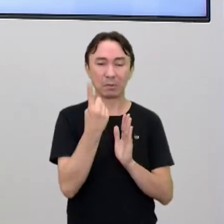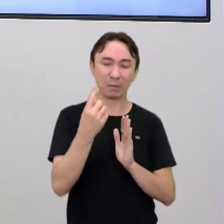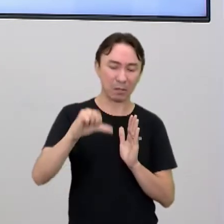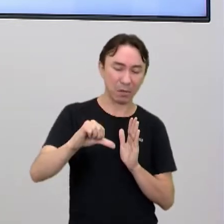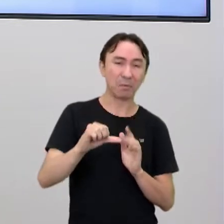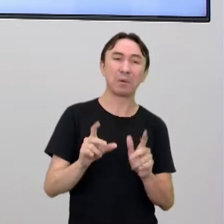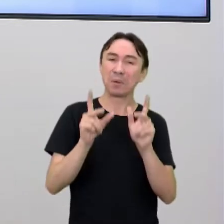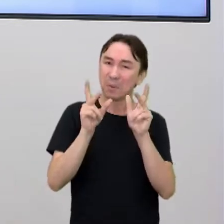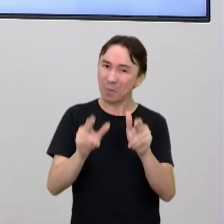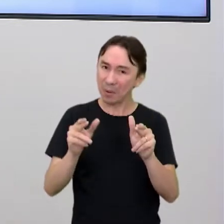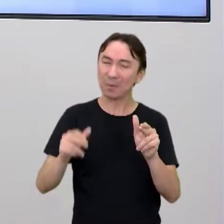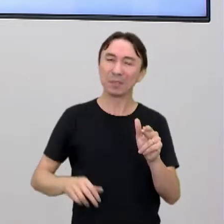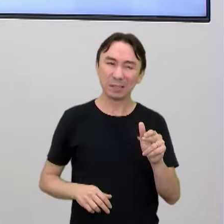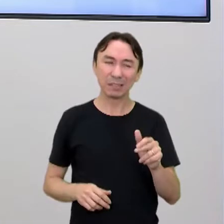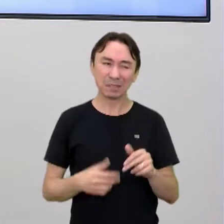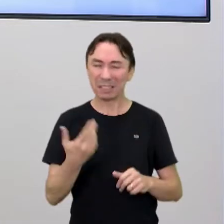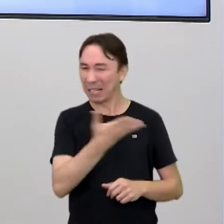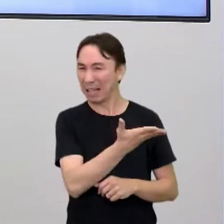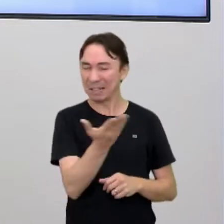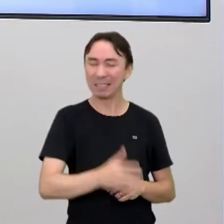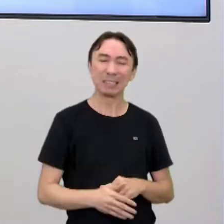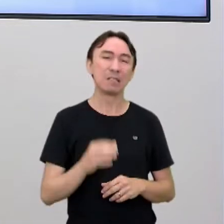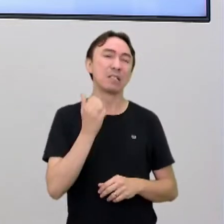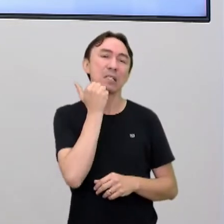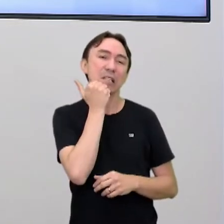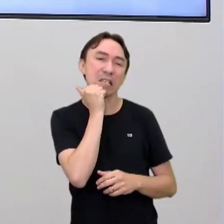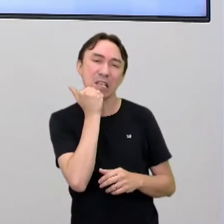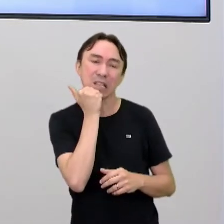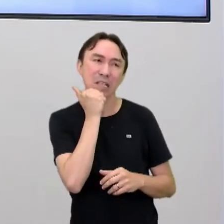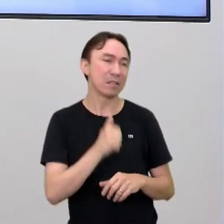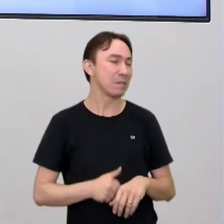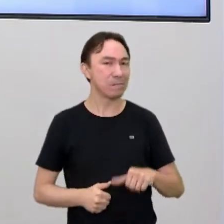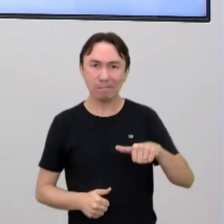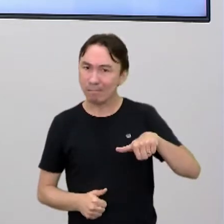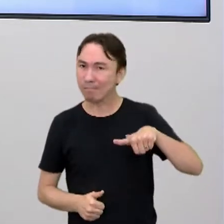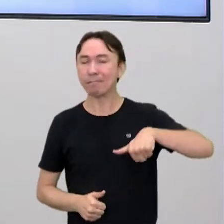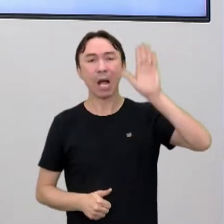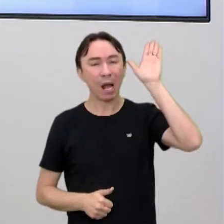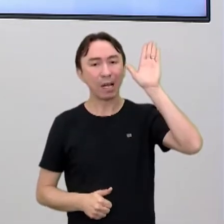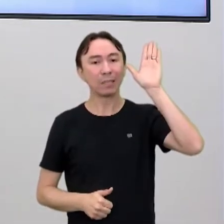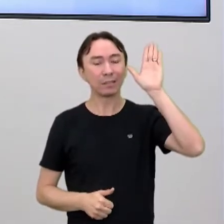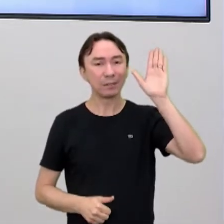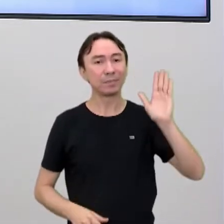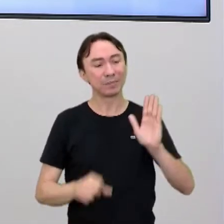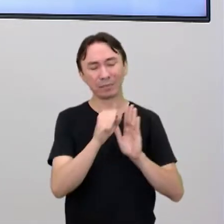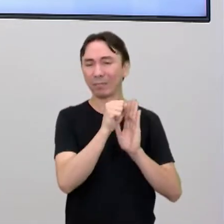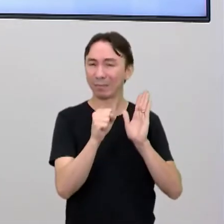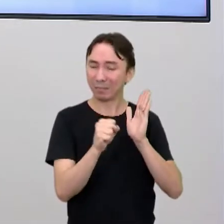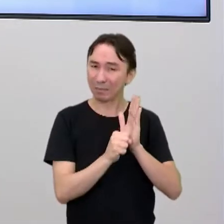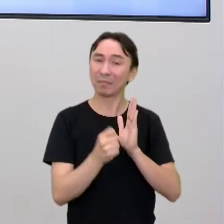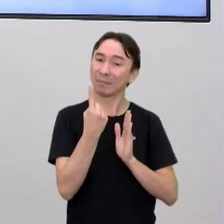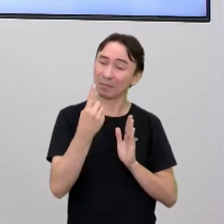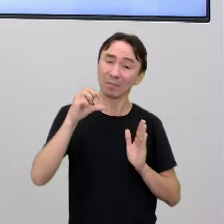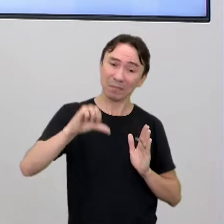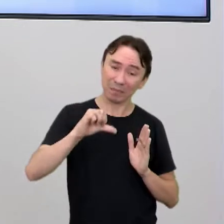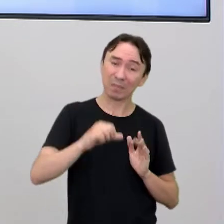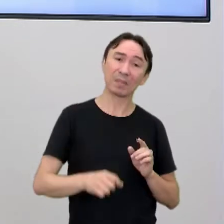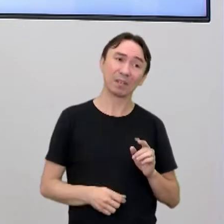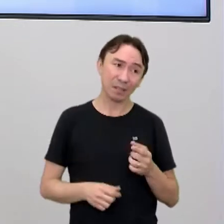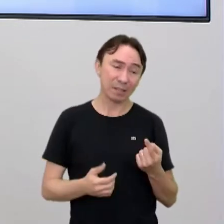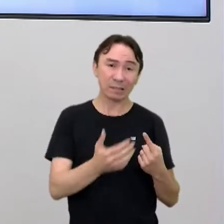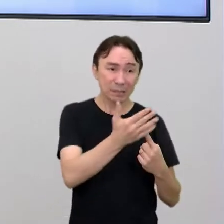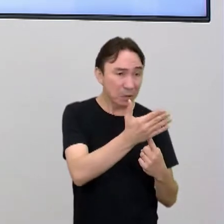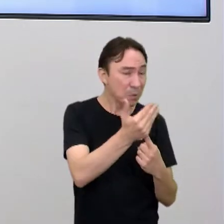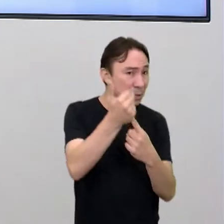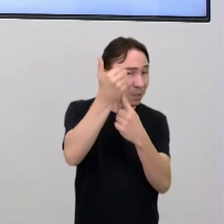história, no século XIX nós vamos desenvolver uma gama de tecnologias que hoje